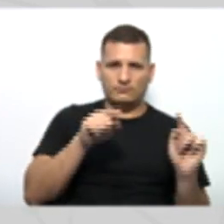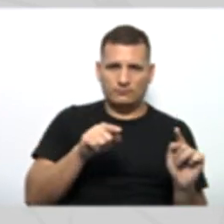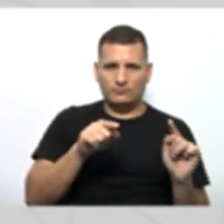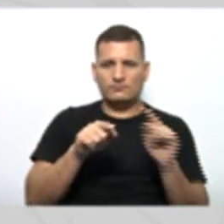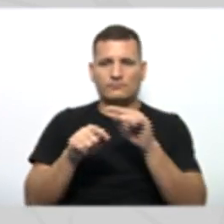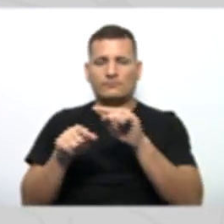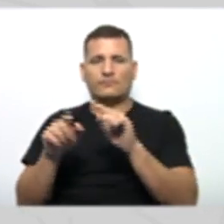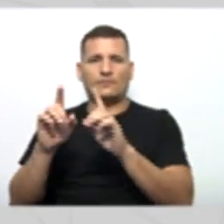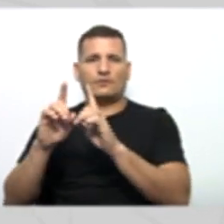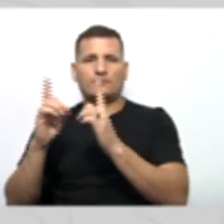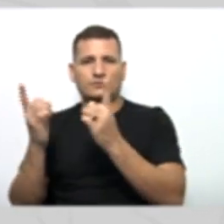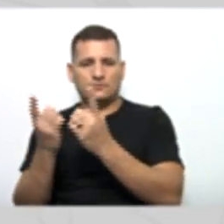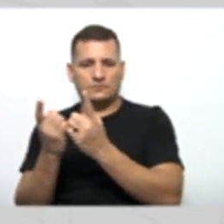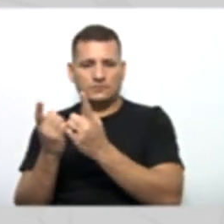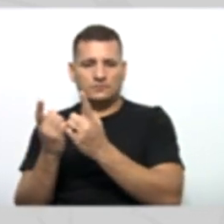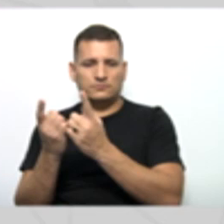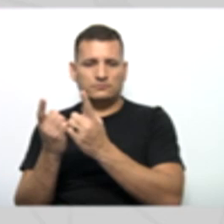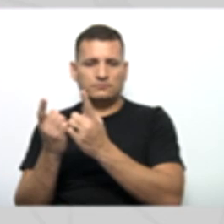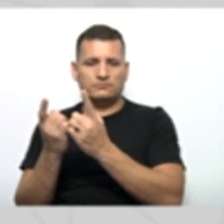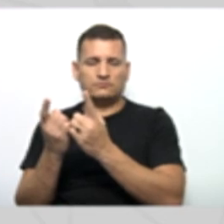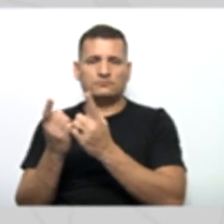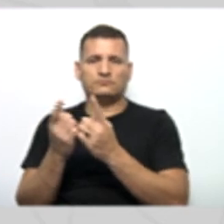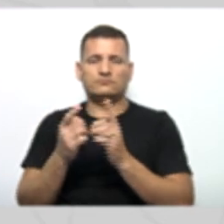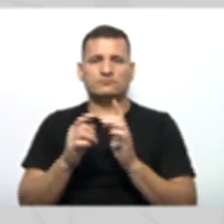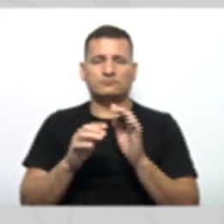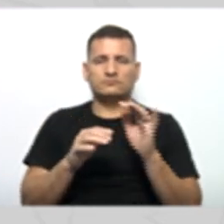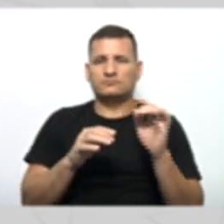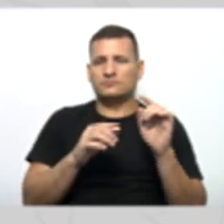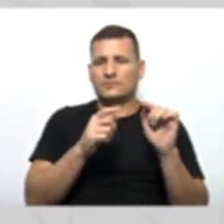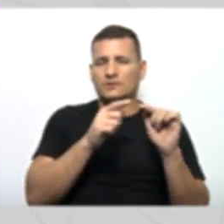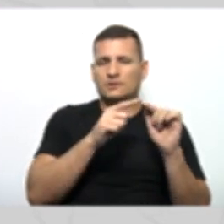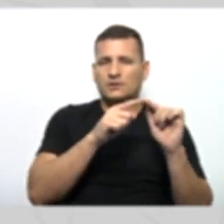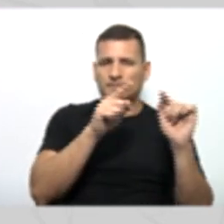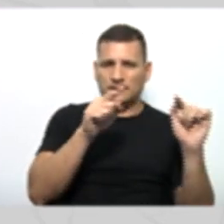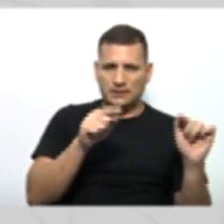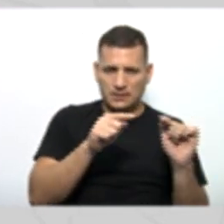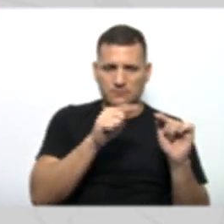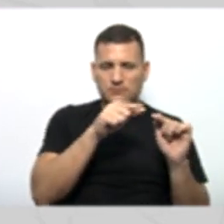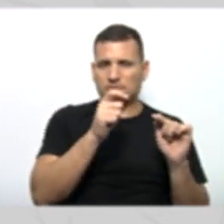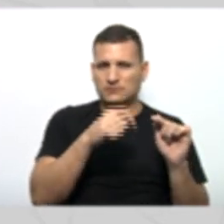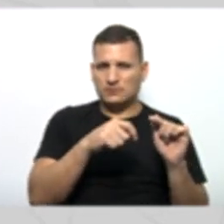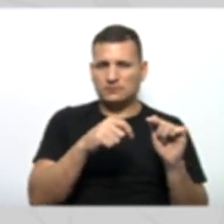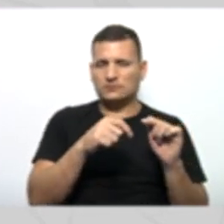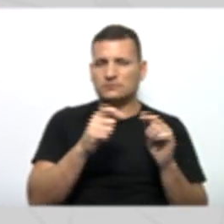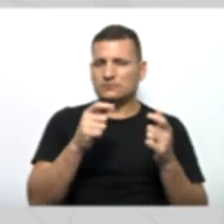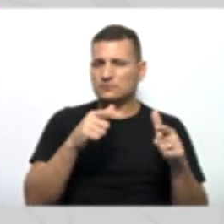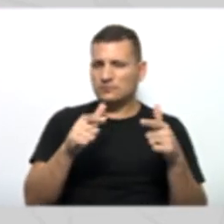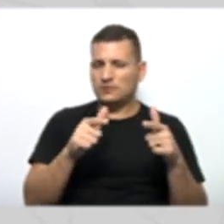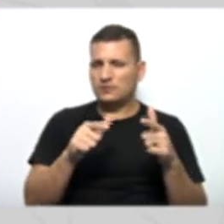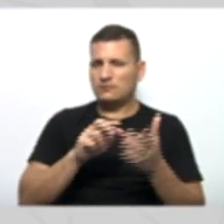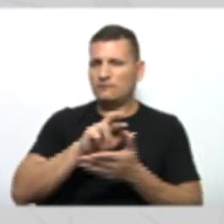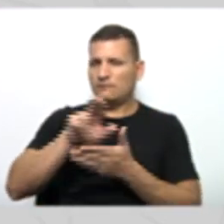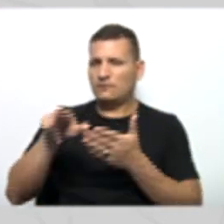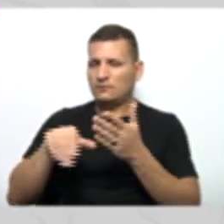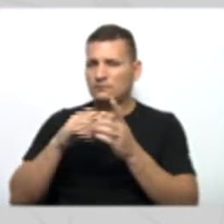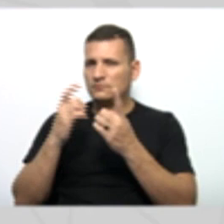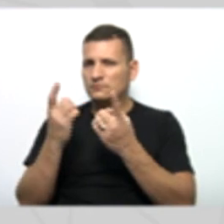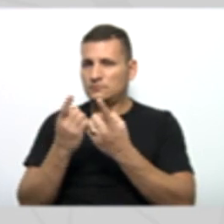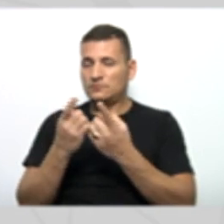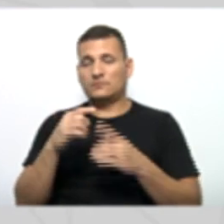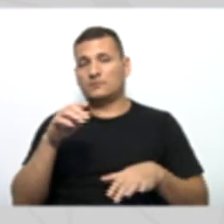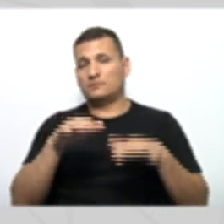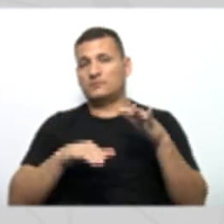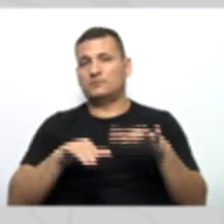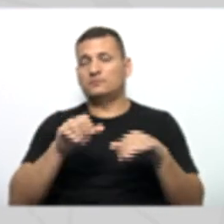Tem como um empregado coordenar ou trabalhar em vários departamentos? Dependendo do sistema que você for